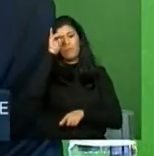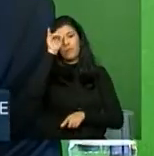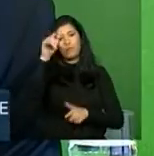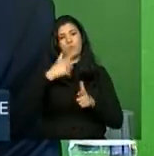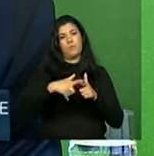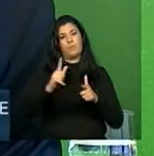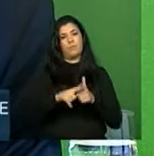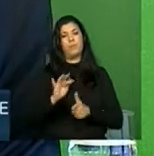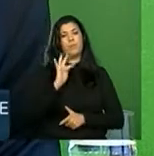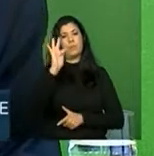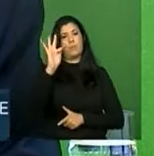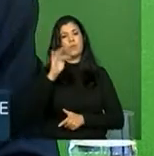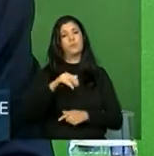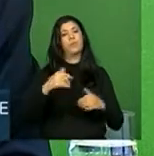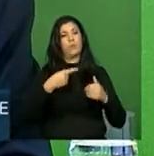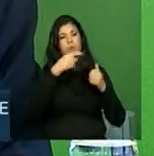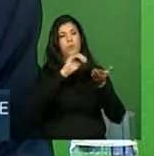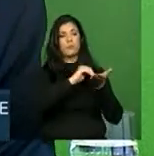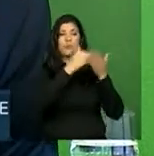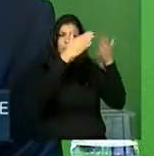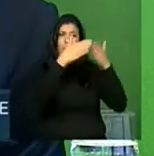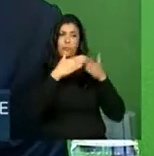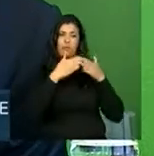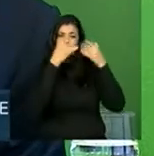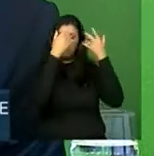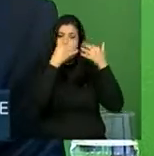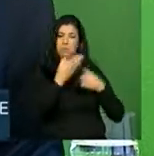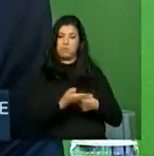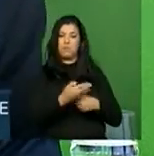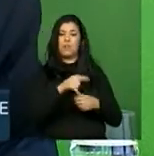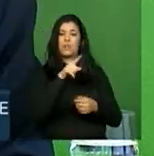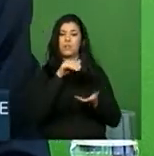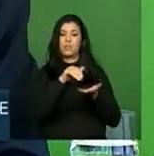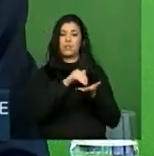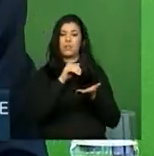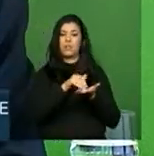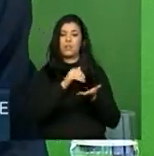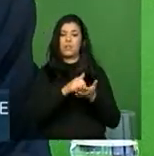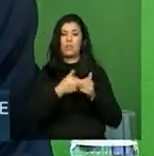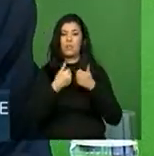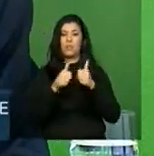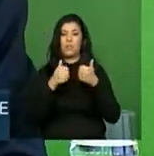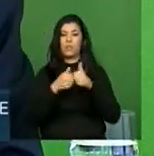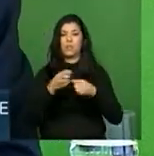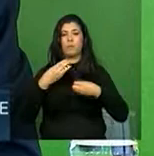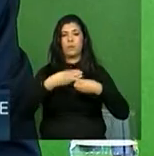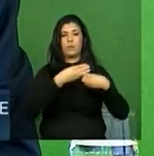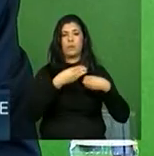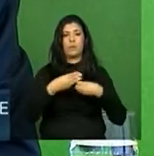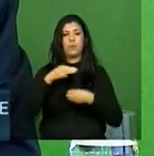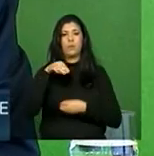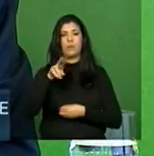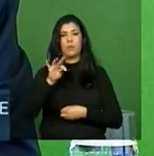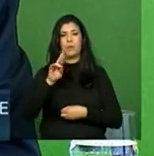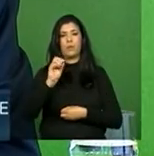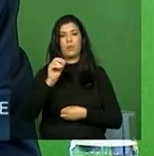Impacto possível mas o secretário da mais detalhes aí ele tá aqui conosco é o secretário de transporte Metropolitano